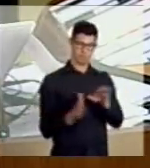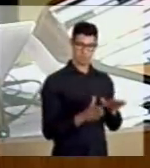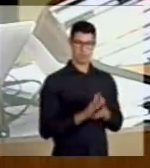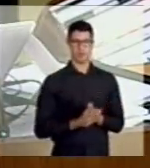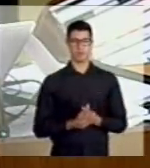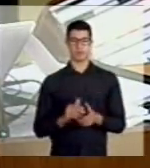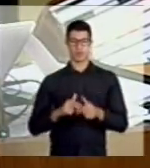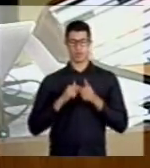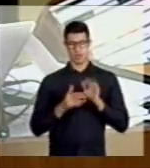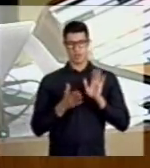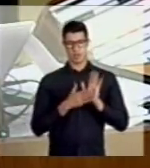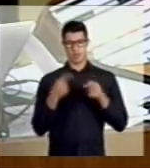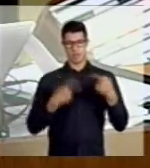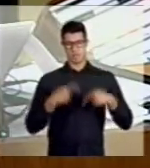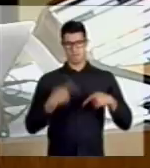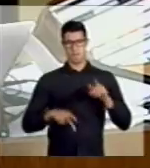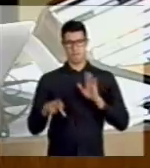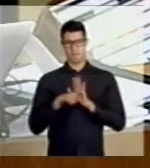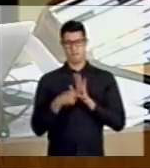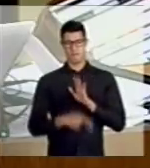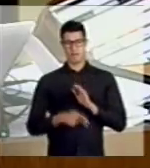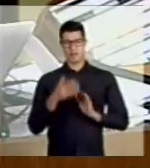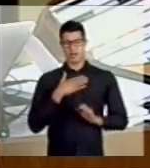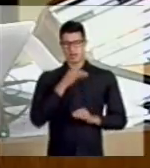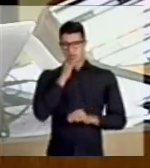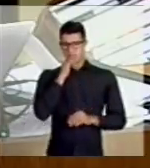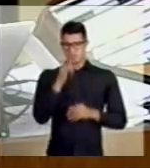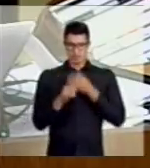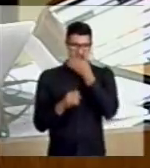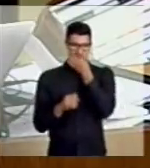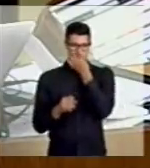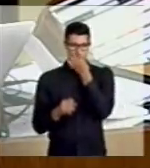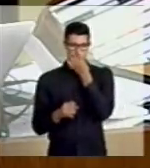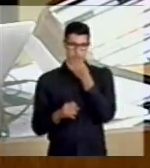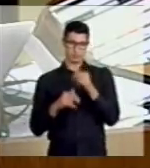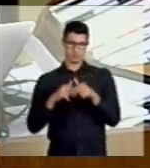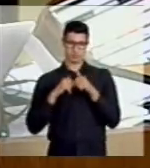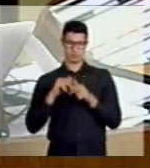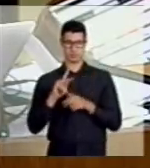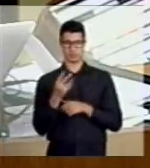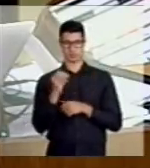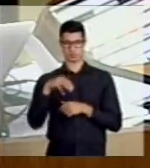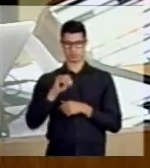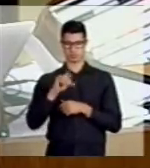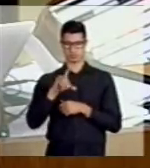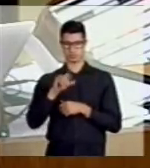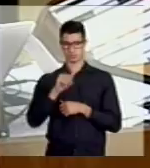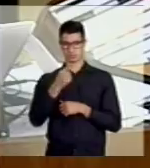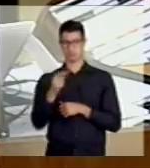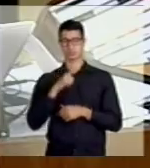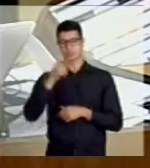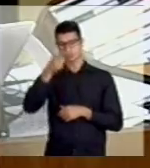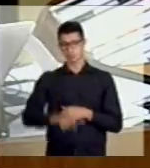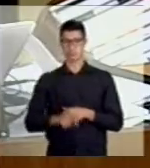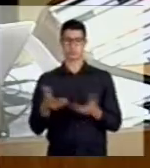Na parte dispositiva desta minha manifestação, em prol da homologação, eu ressalto mais uma vez